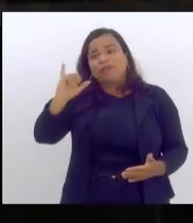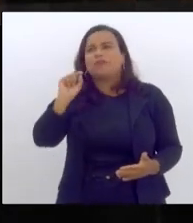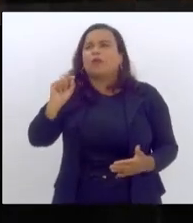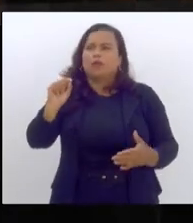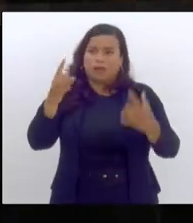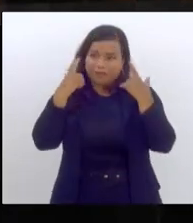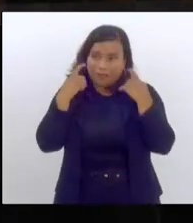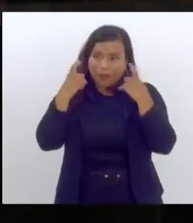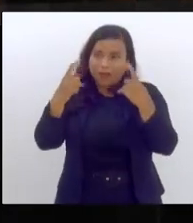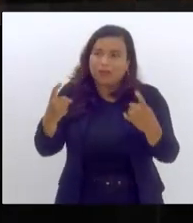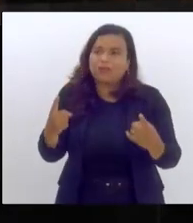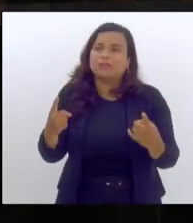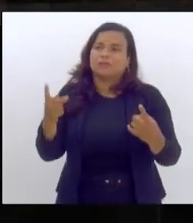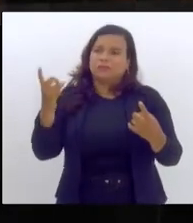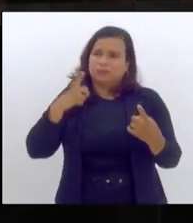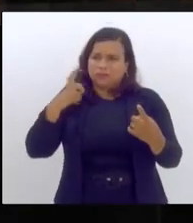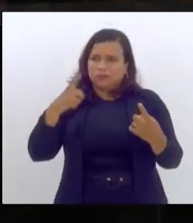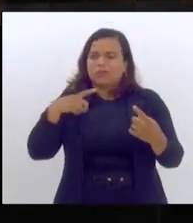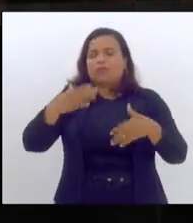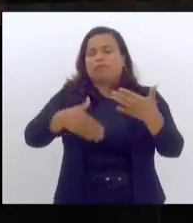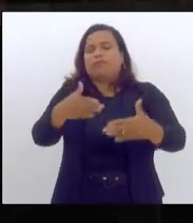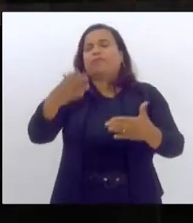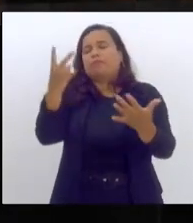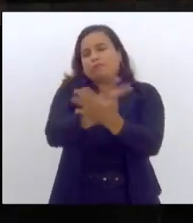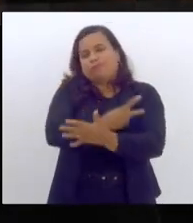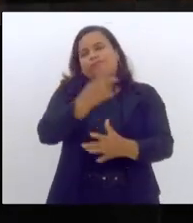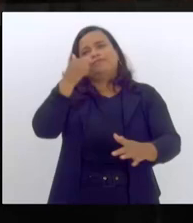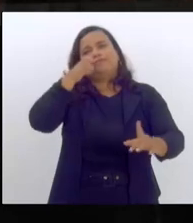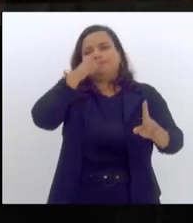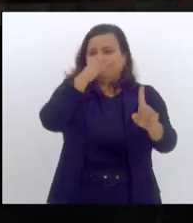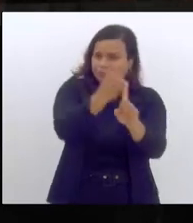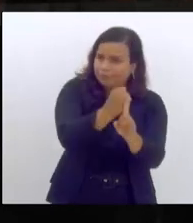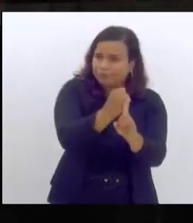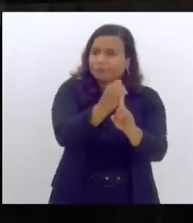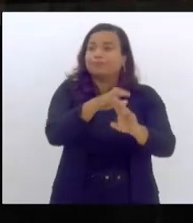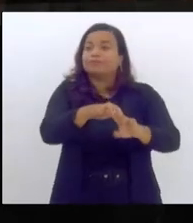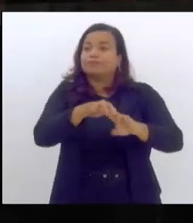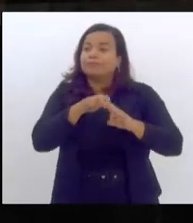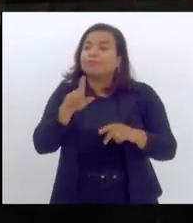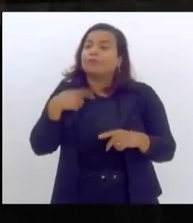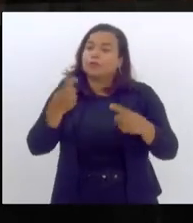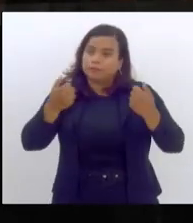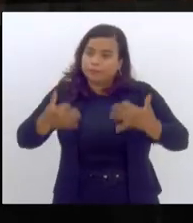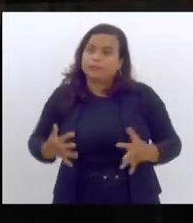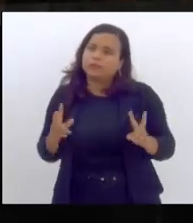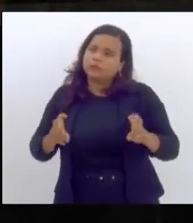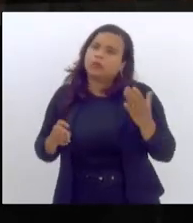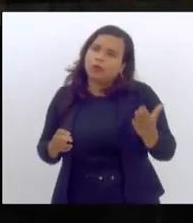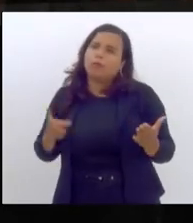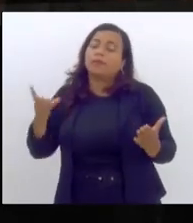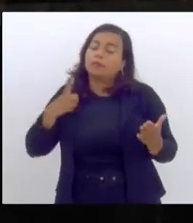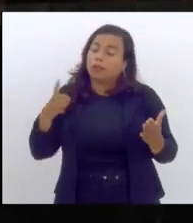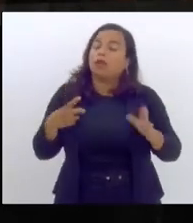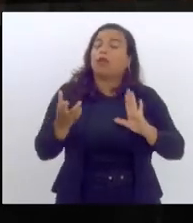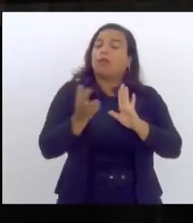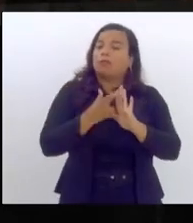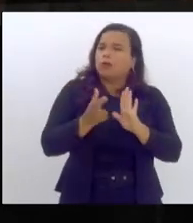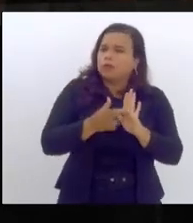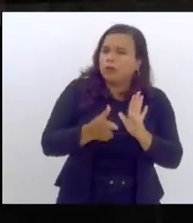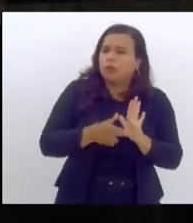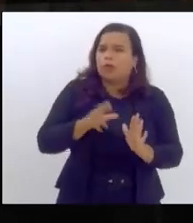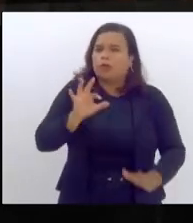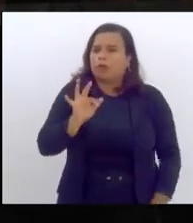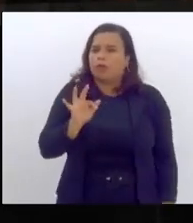que as leve ao feminicídio. É sobre isso que a gente está tratando aqui. Então, ter o protocolo, né,